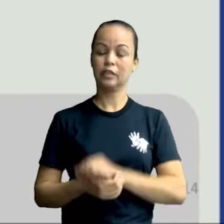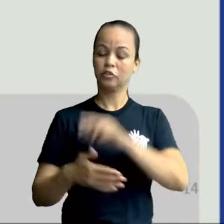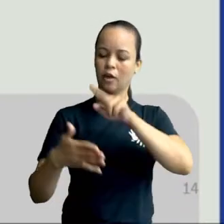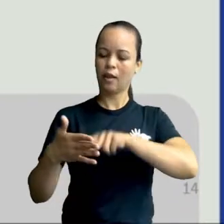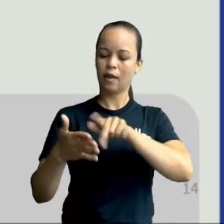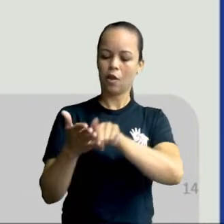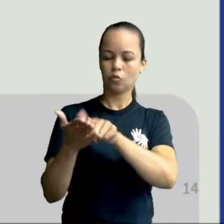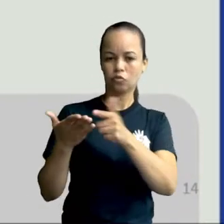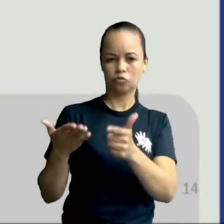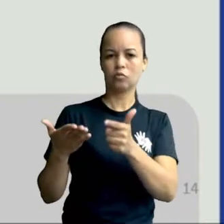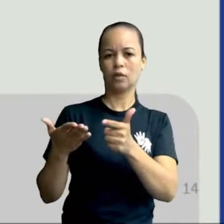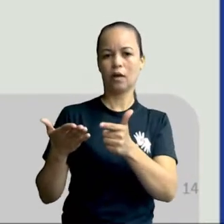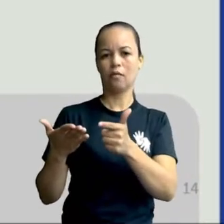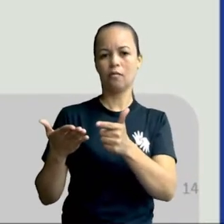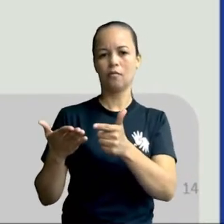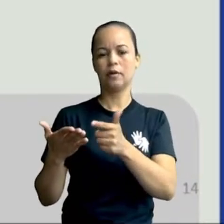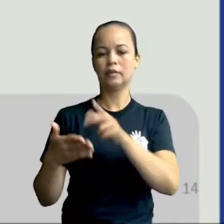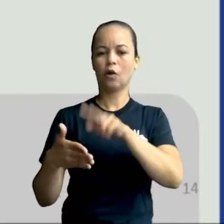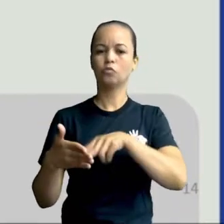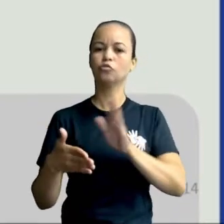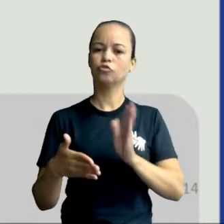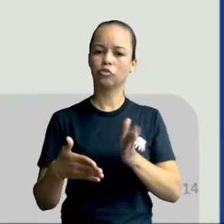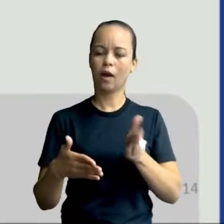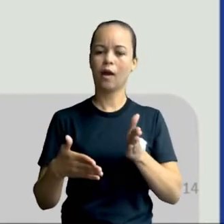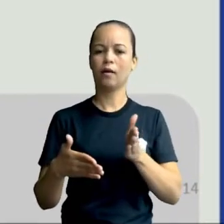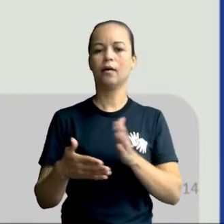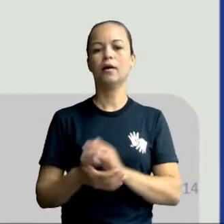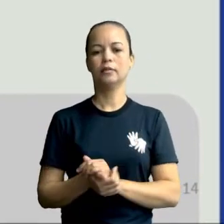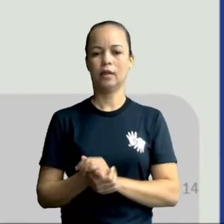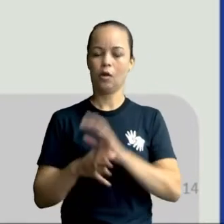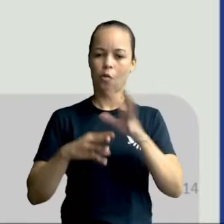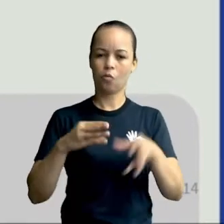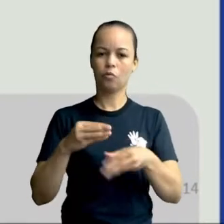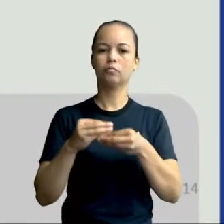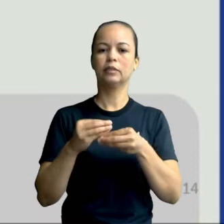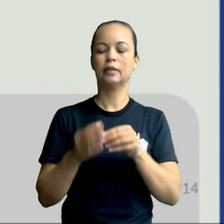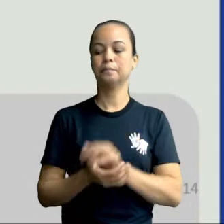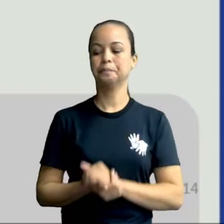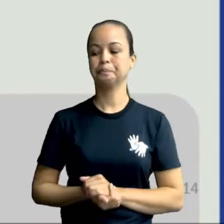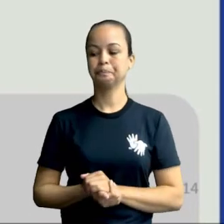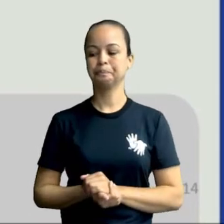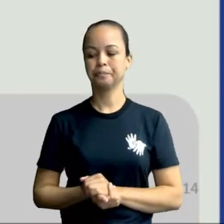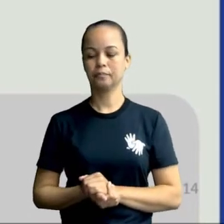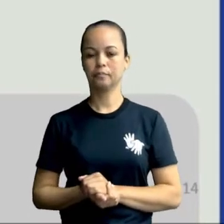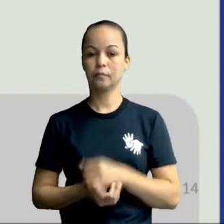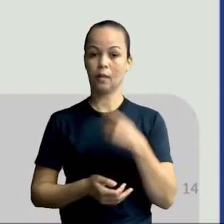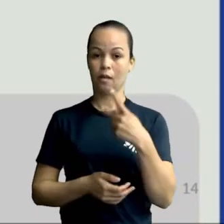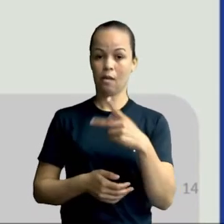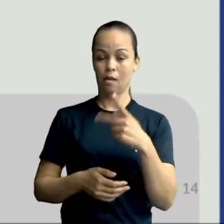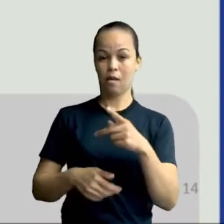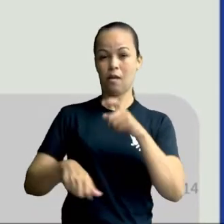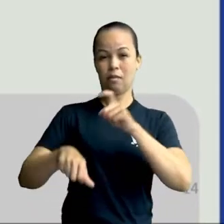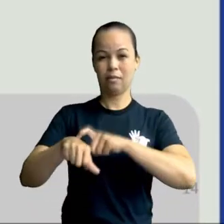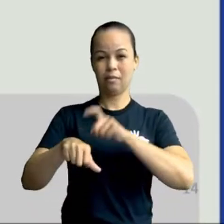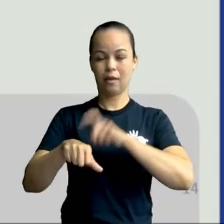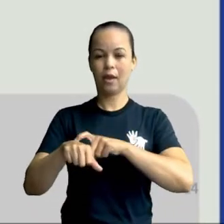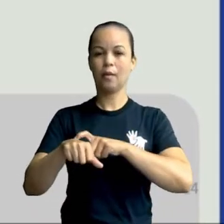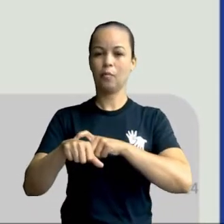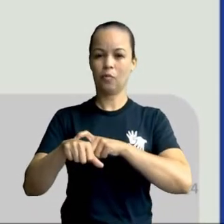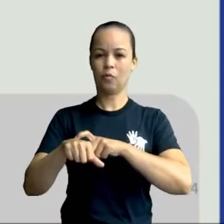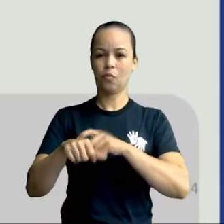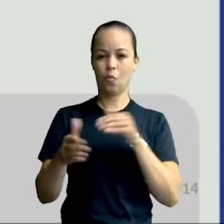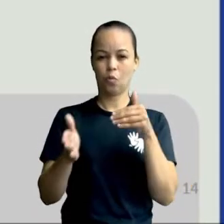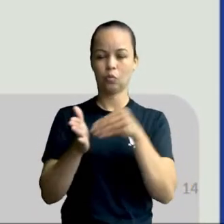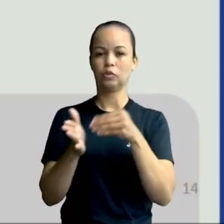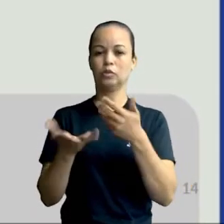já lera o jornal, ou seja, a outra já concluída. Esse tempo, o último que